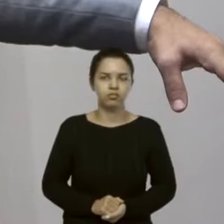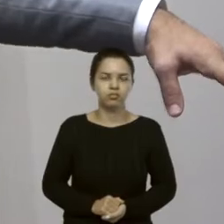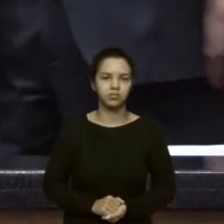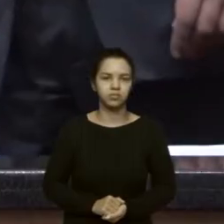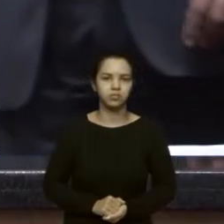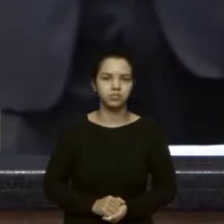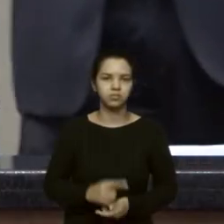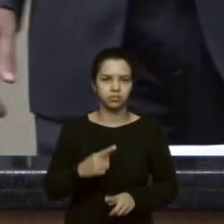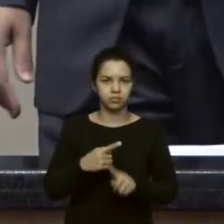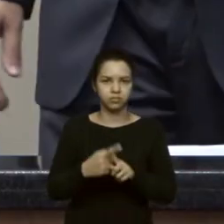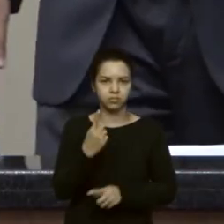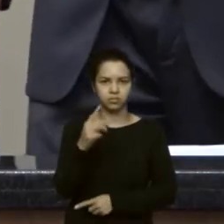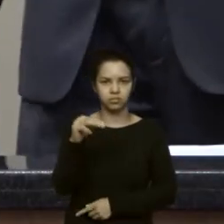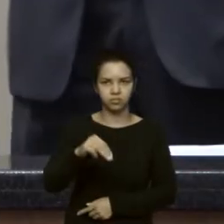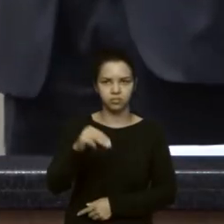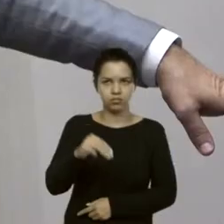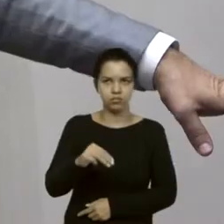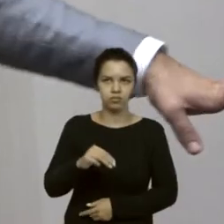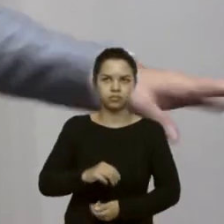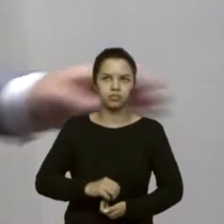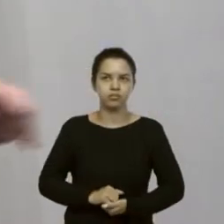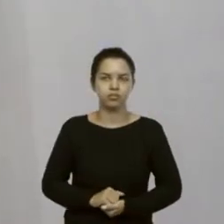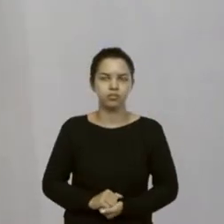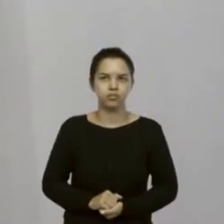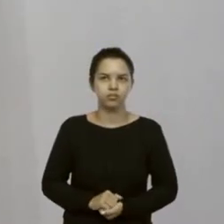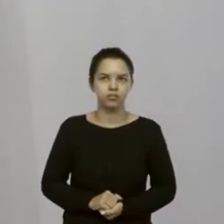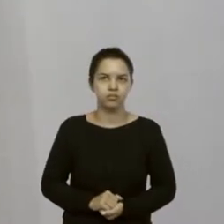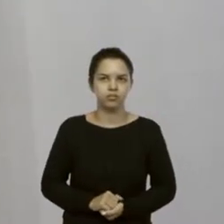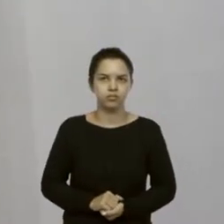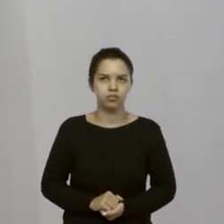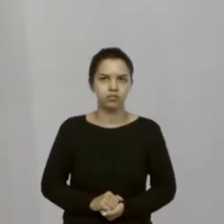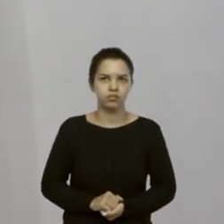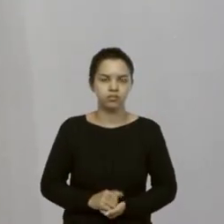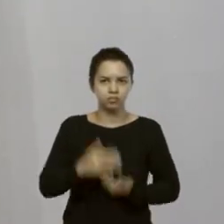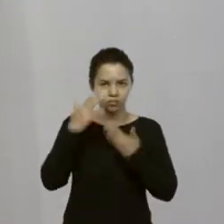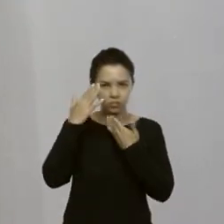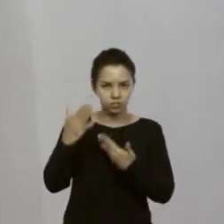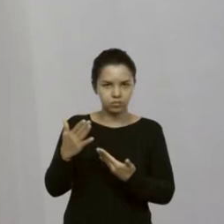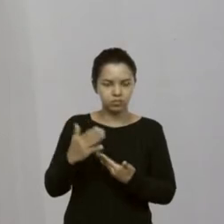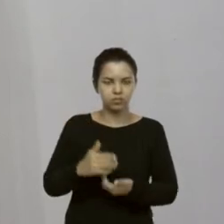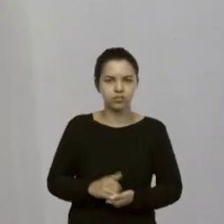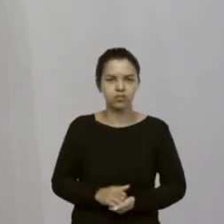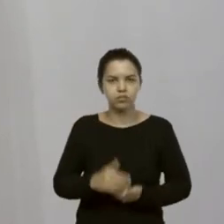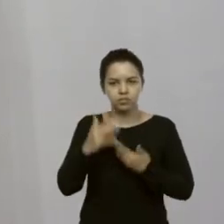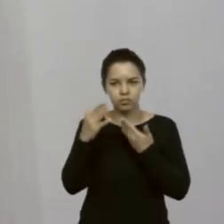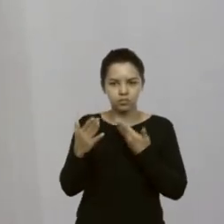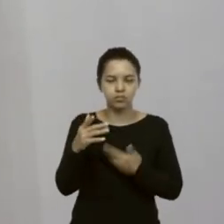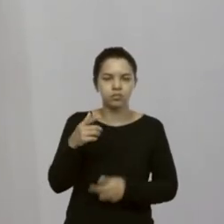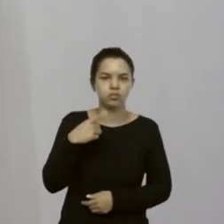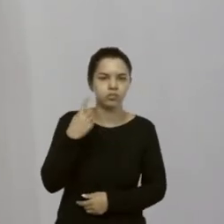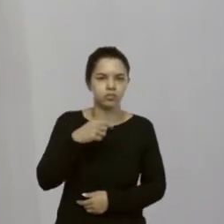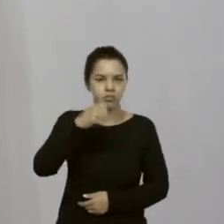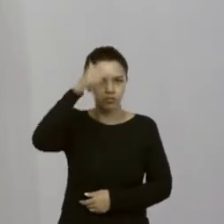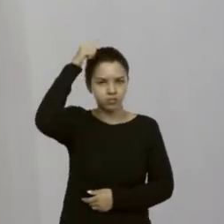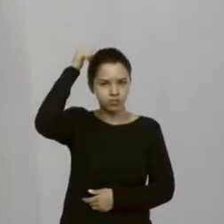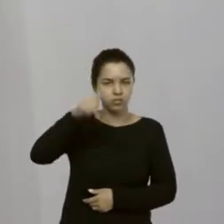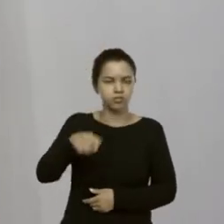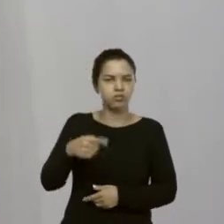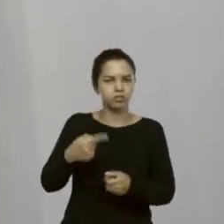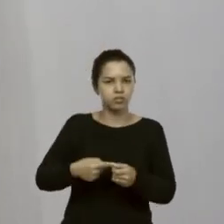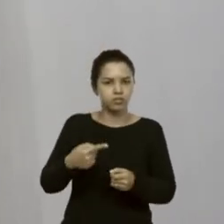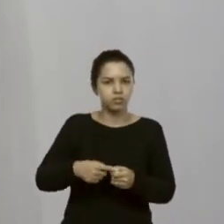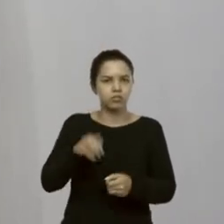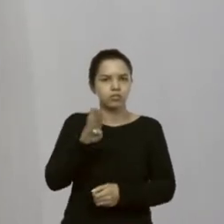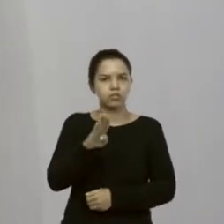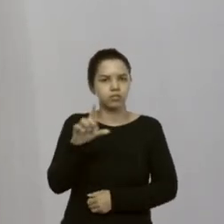Mais um minuto para as conclusões, deputado. Eu nem quero... Obrigado, deputado Adriano, você que é ali do nosso Alto Vale, da cidade de Blumenau, e eu